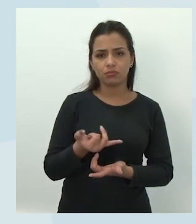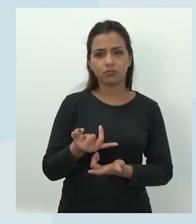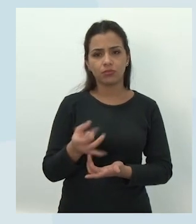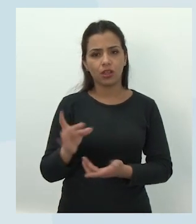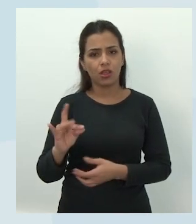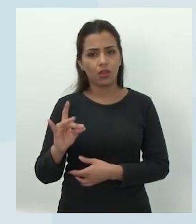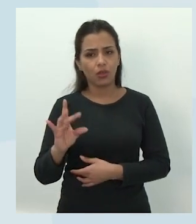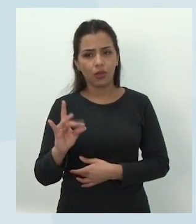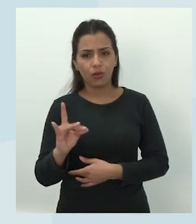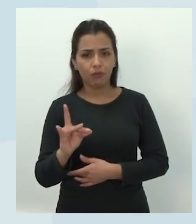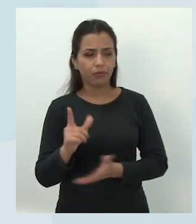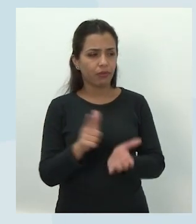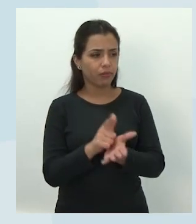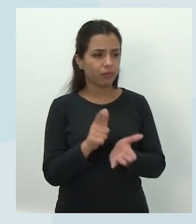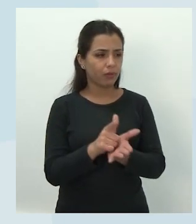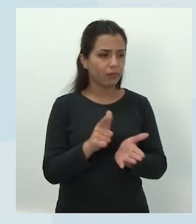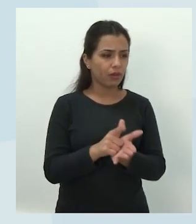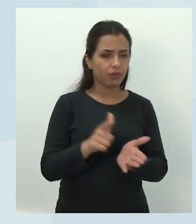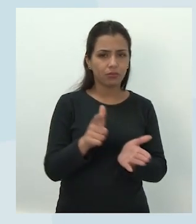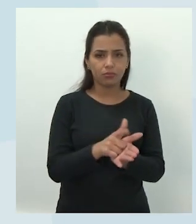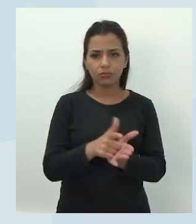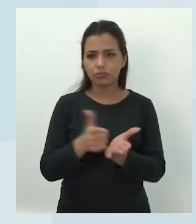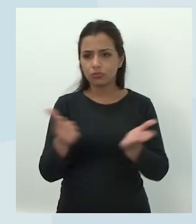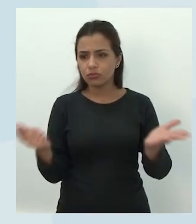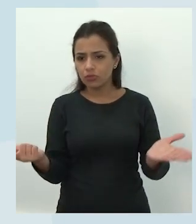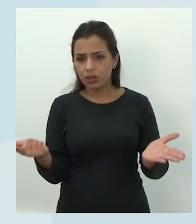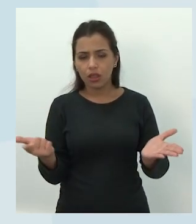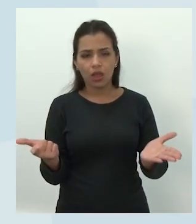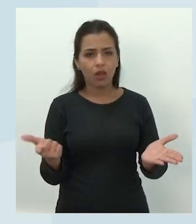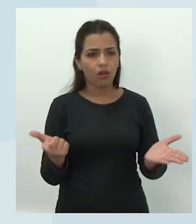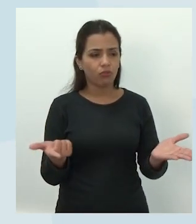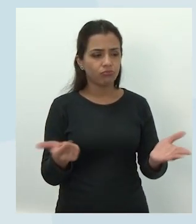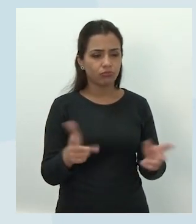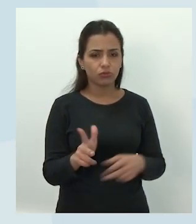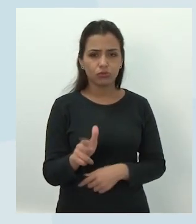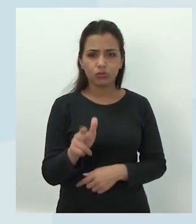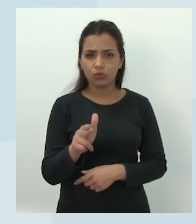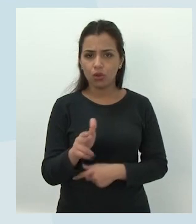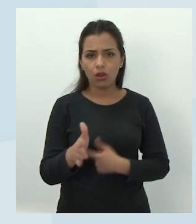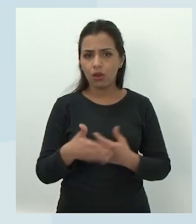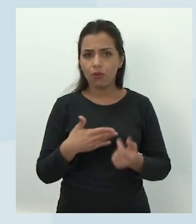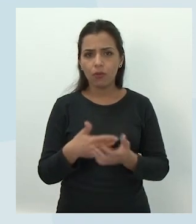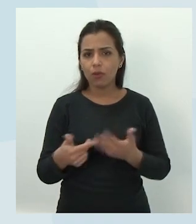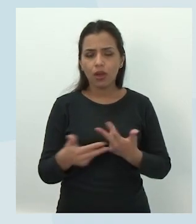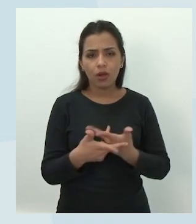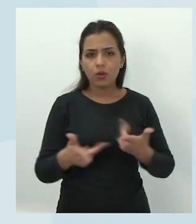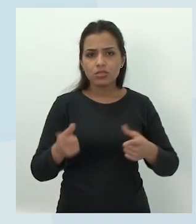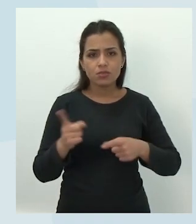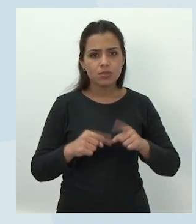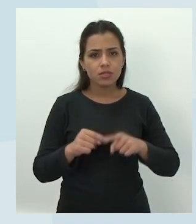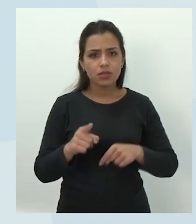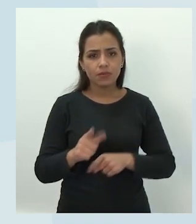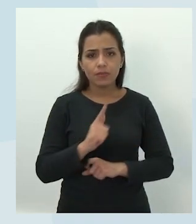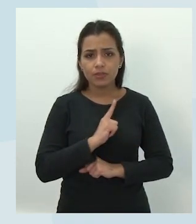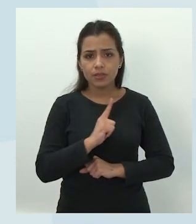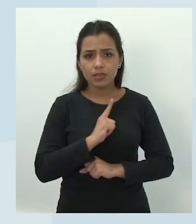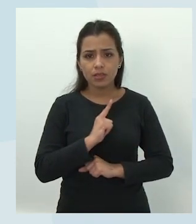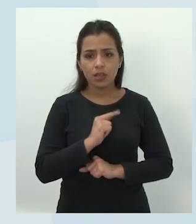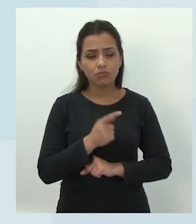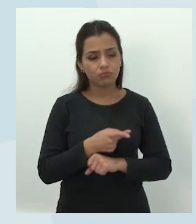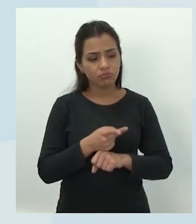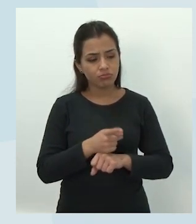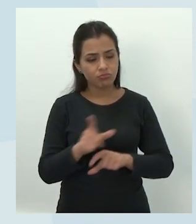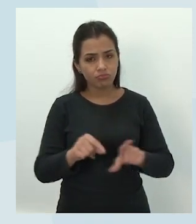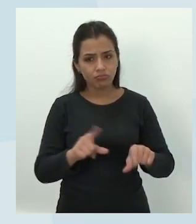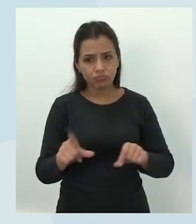os tipos que tiverem, jornal, sei lá, lápis, tesoura, etc. Escolham uma das técnicas abaixo e utilizem o software